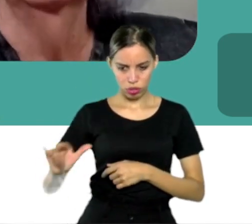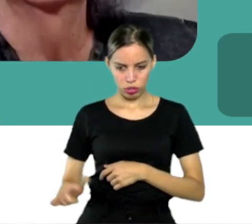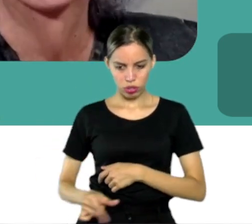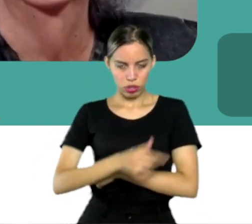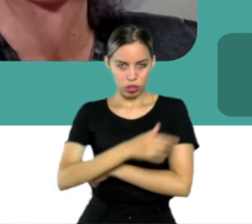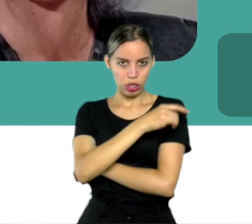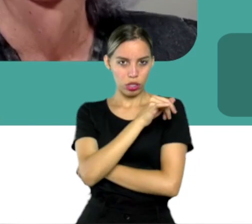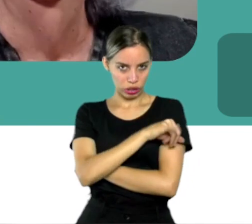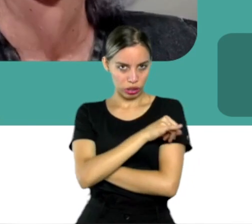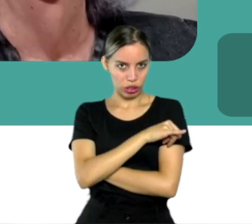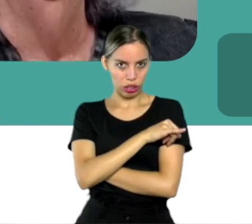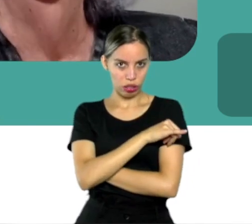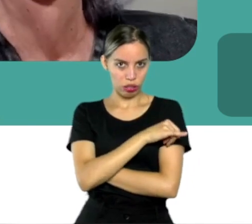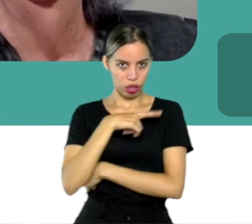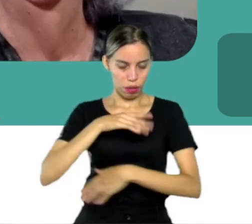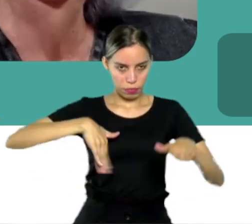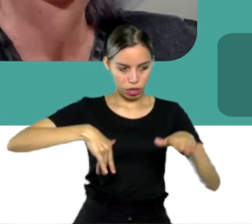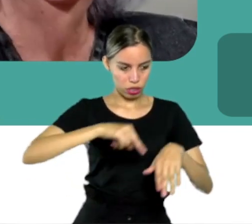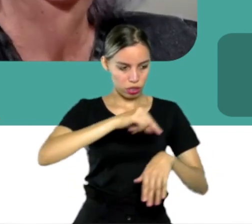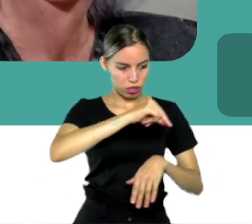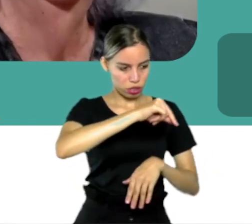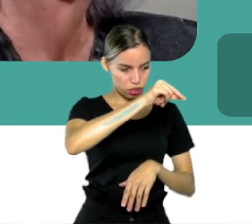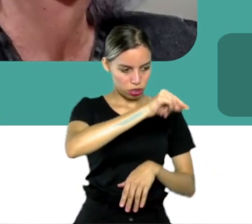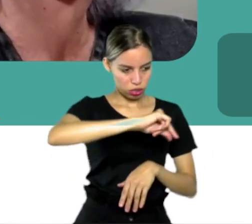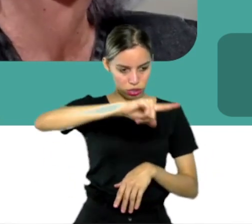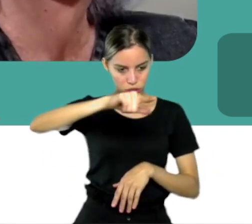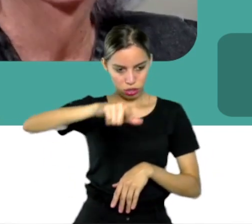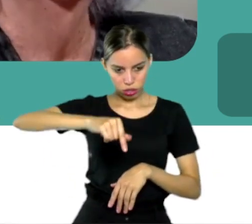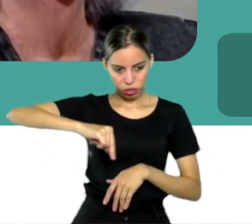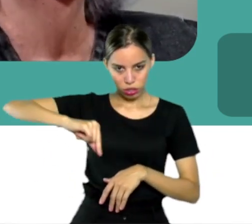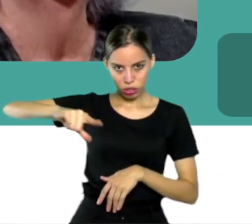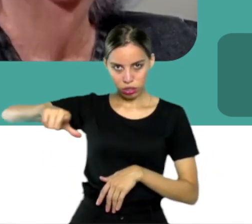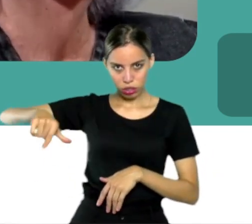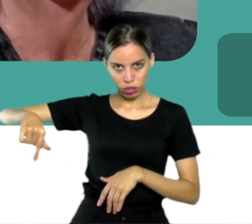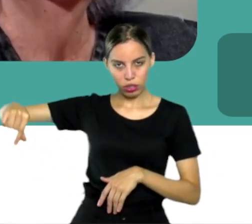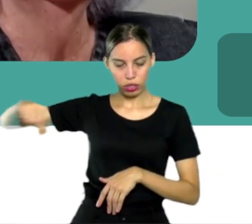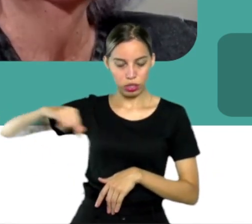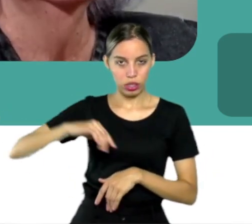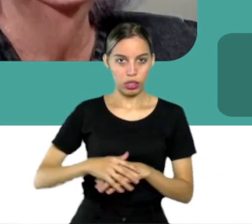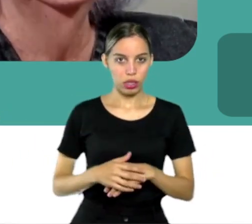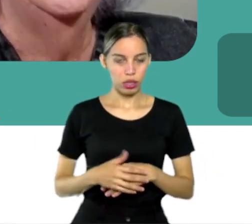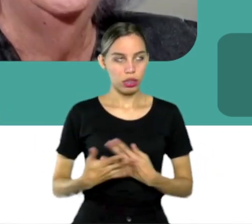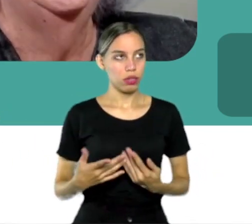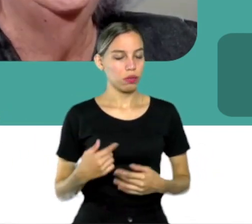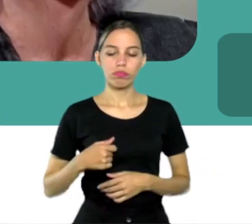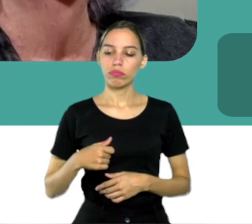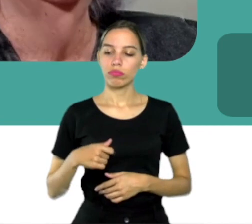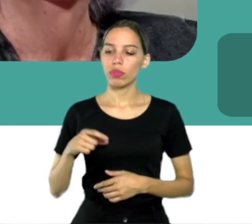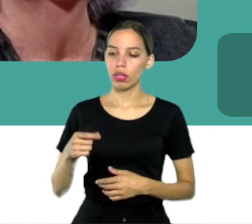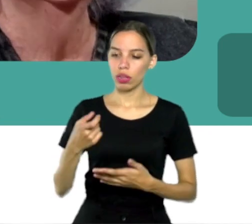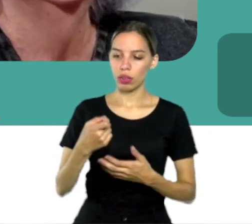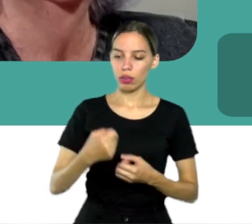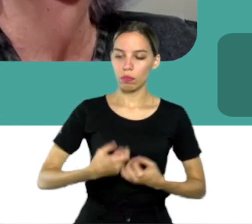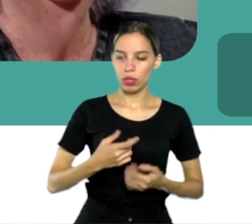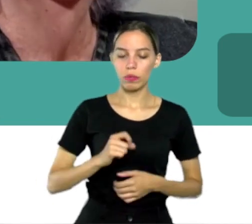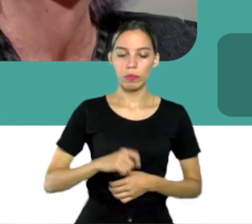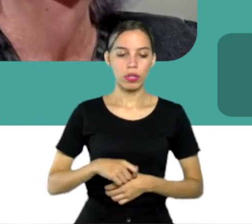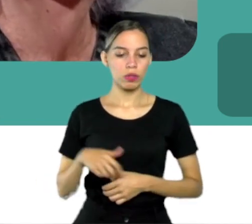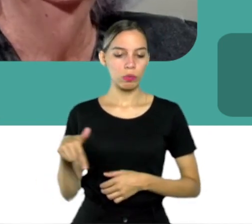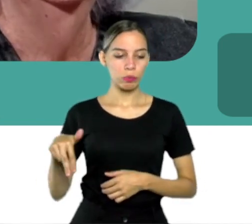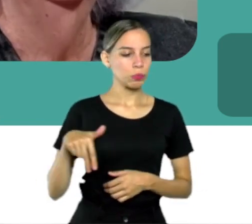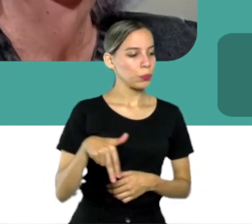lembro de nada. Um meneio, um requebro, um balanço de quadris. Essa calçada